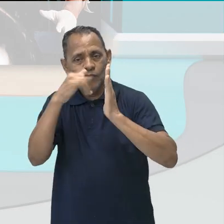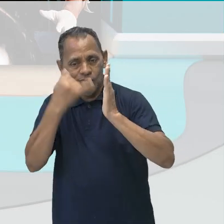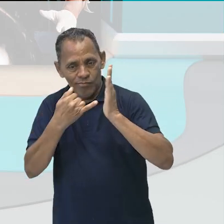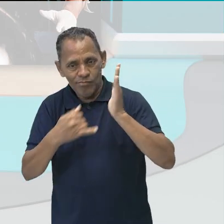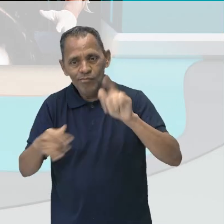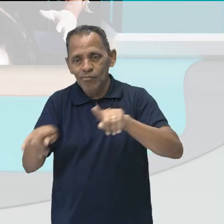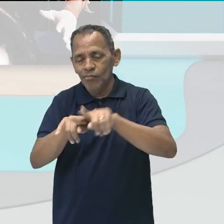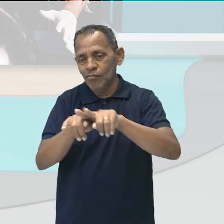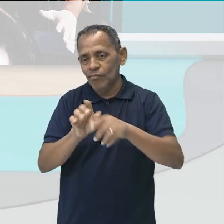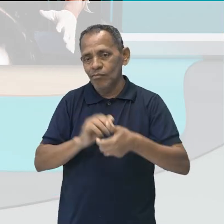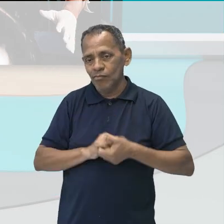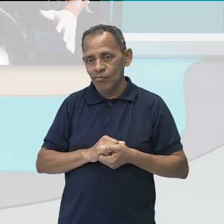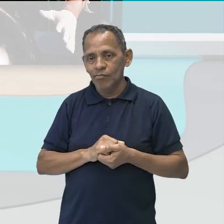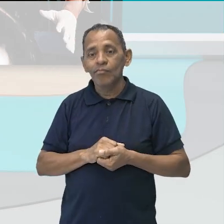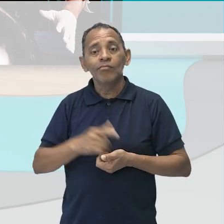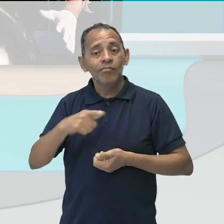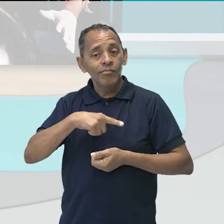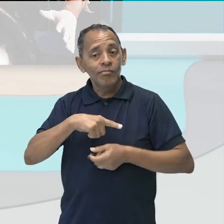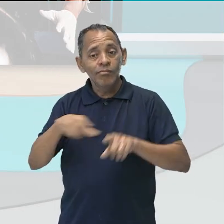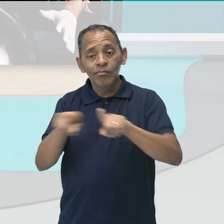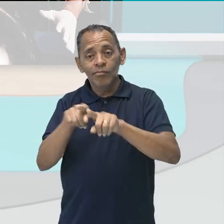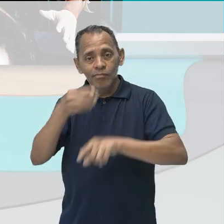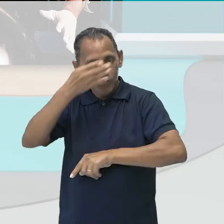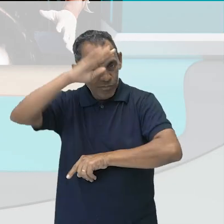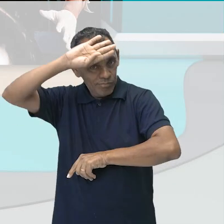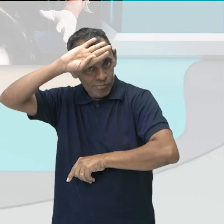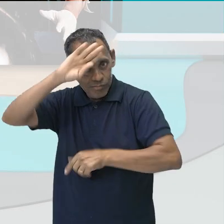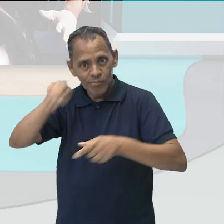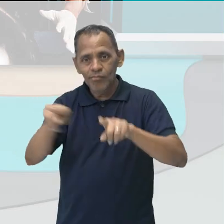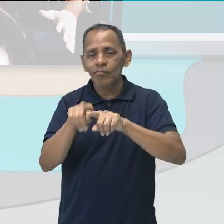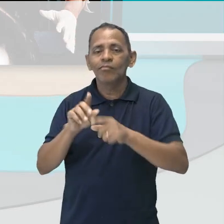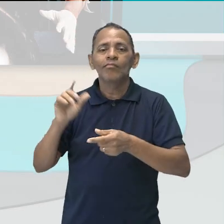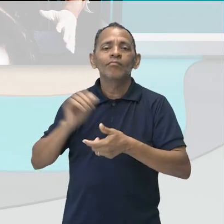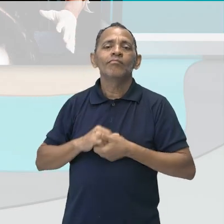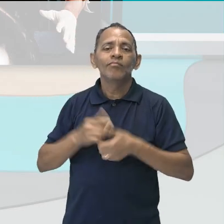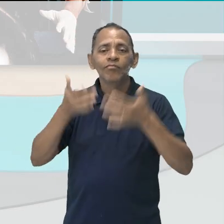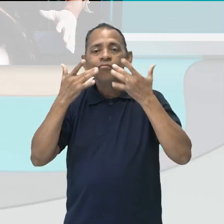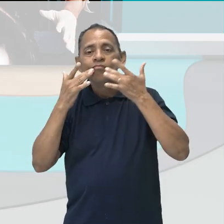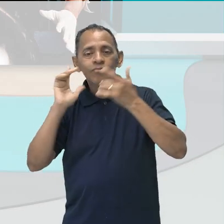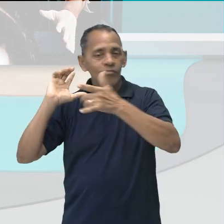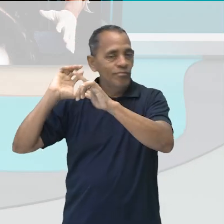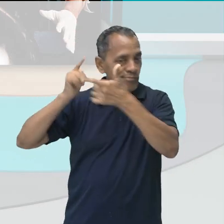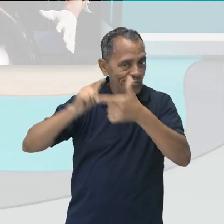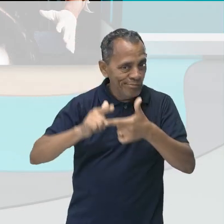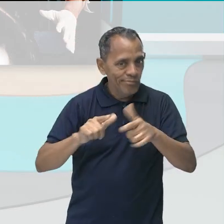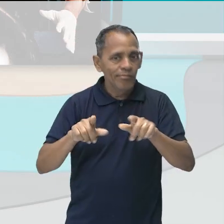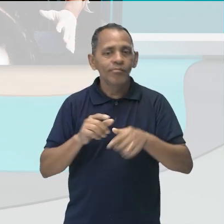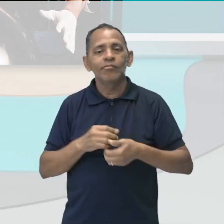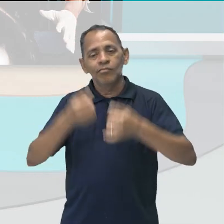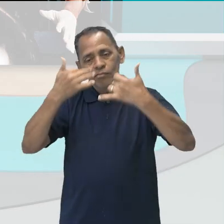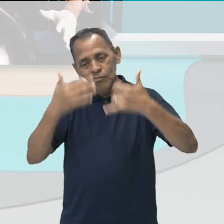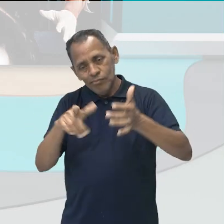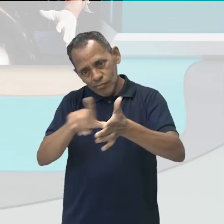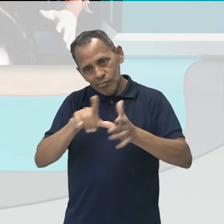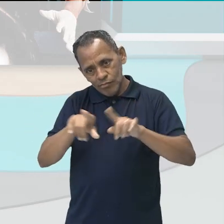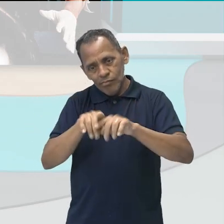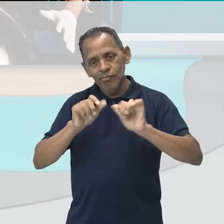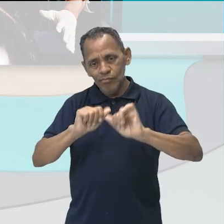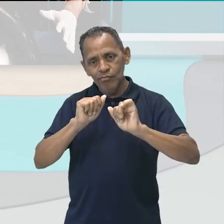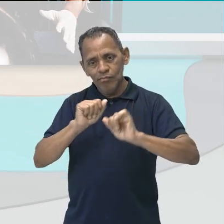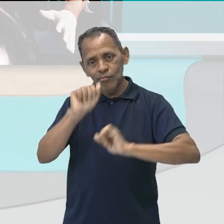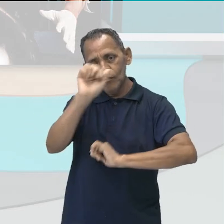também nós temos o drama, né? Lá do teatro tradicional, que eu não comentei com vocês, que ele